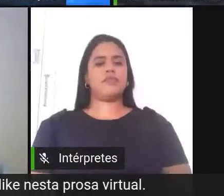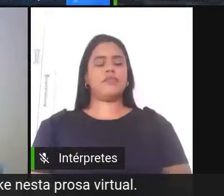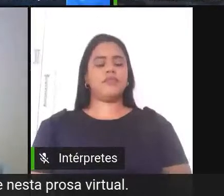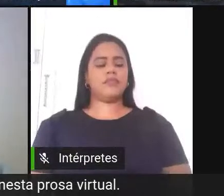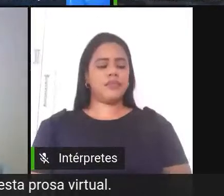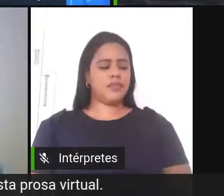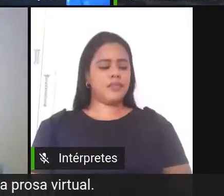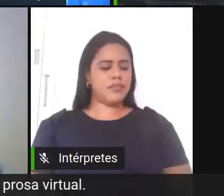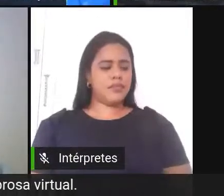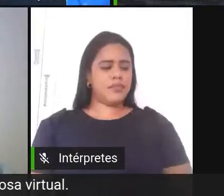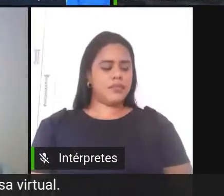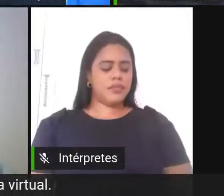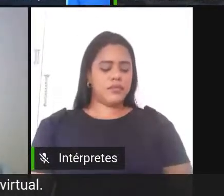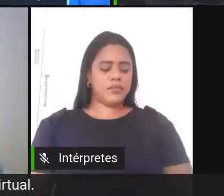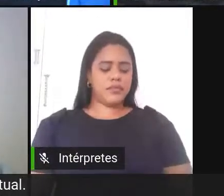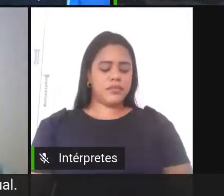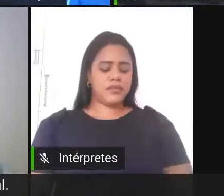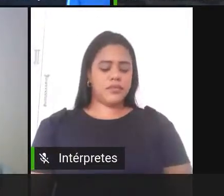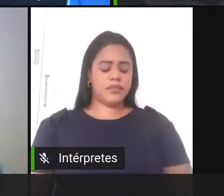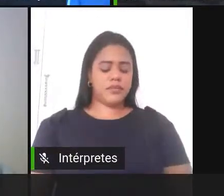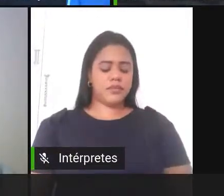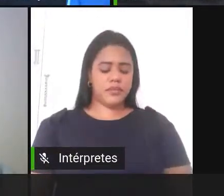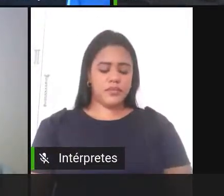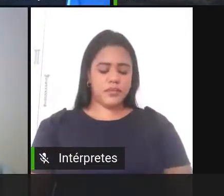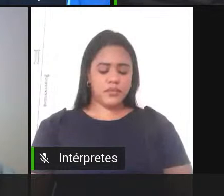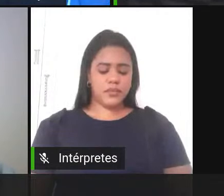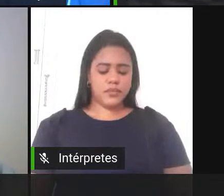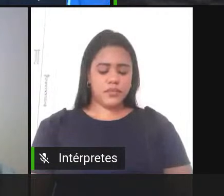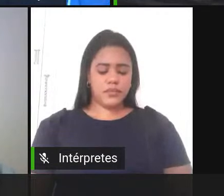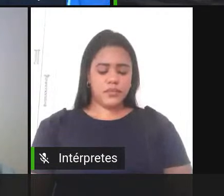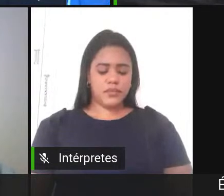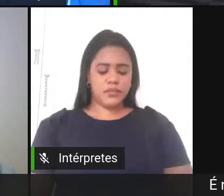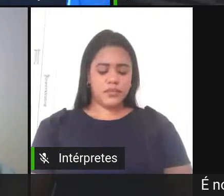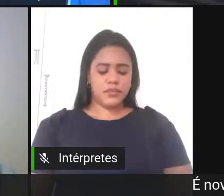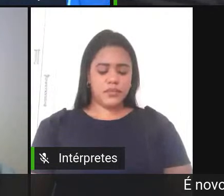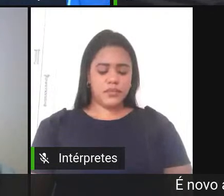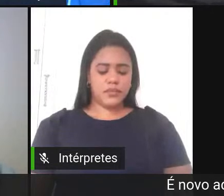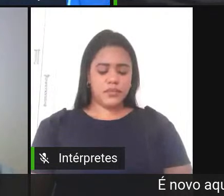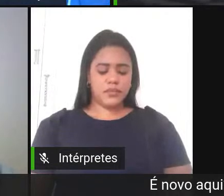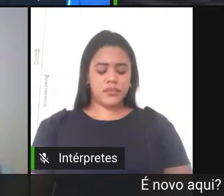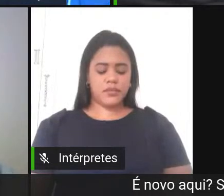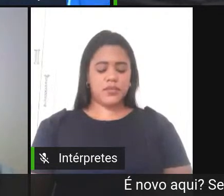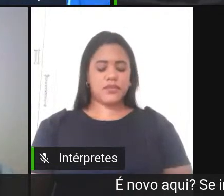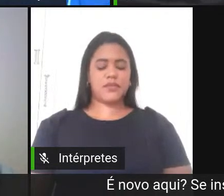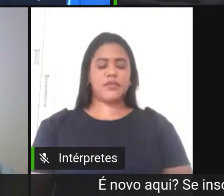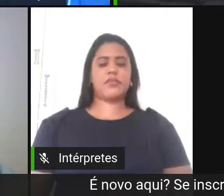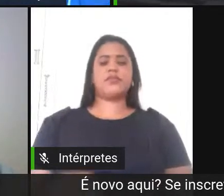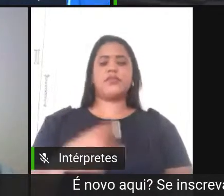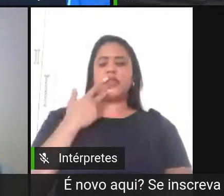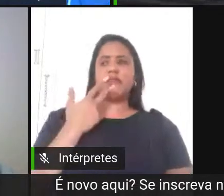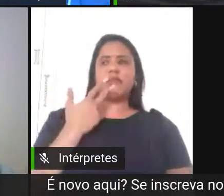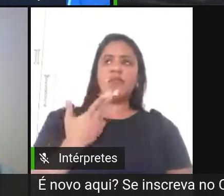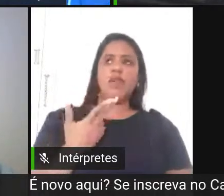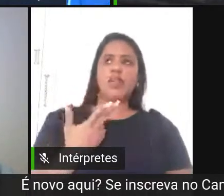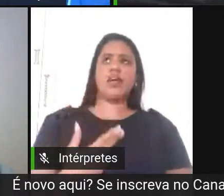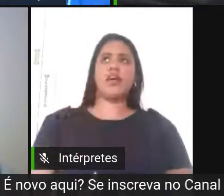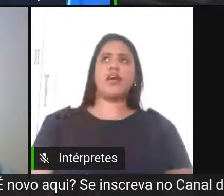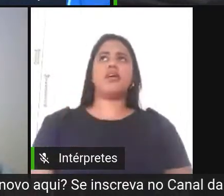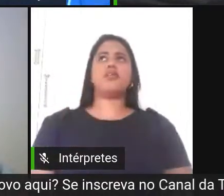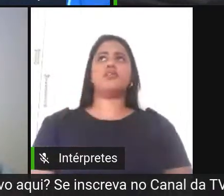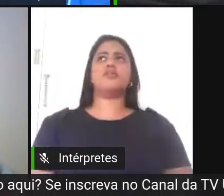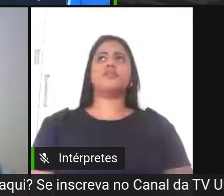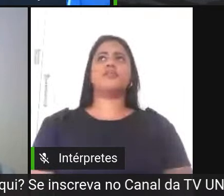pela professora Aline Neri. Eliana e Lica, há desafios encontrados pela literatura feminina em Moçambique?